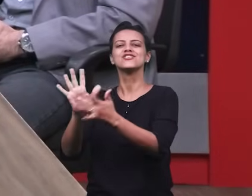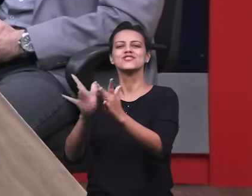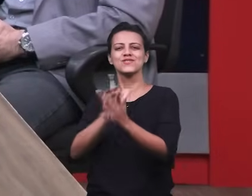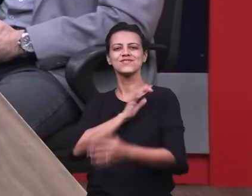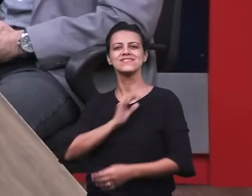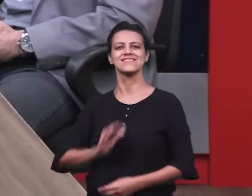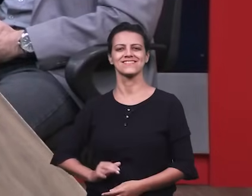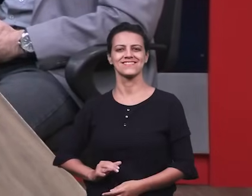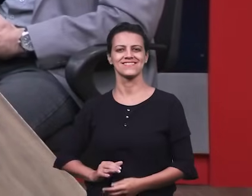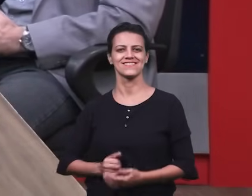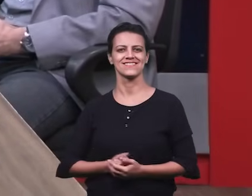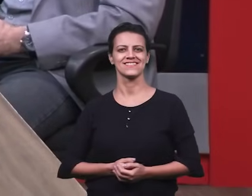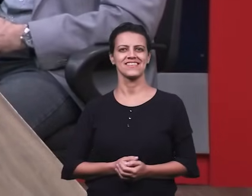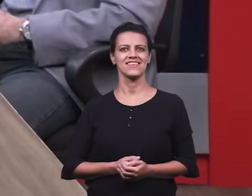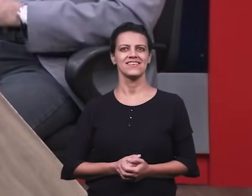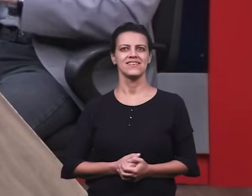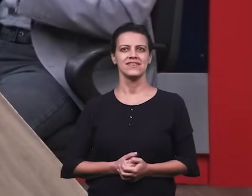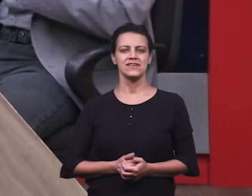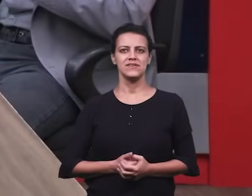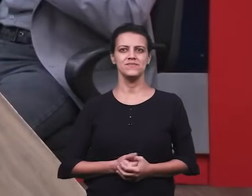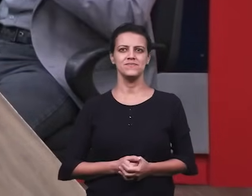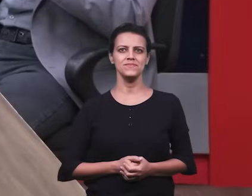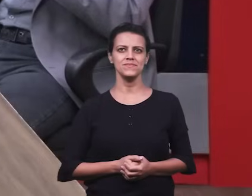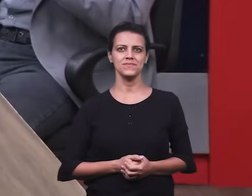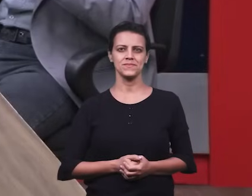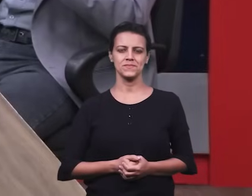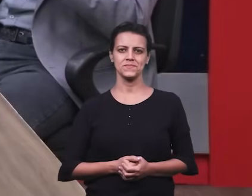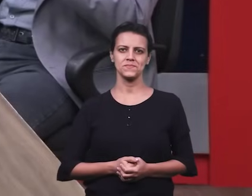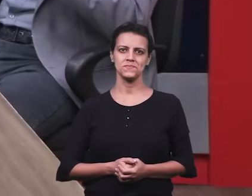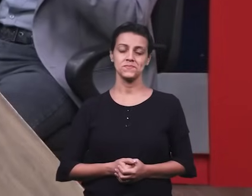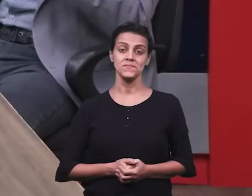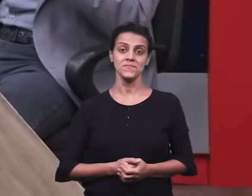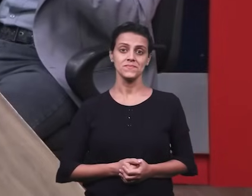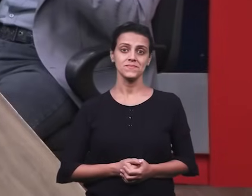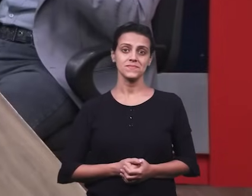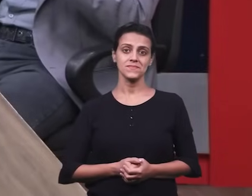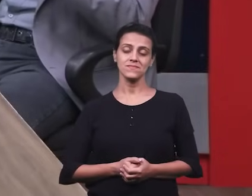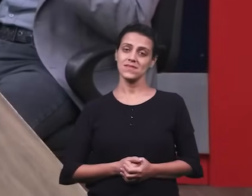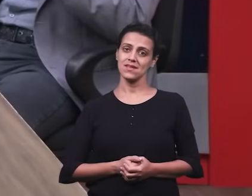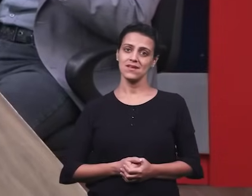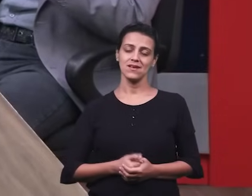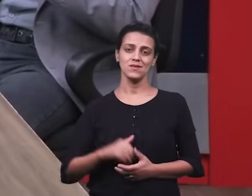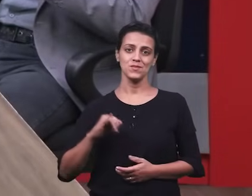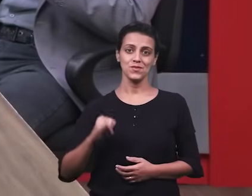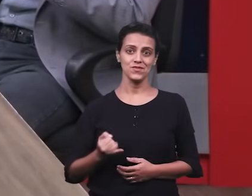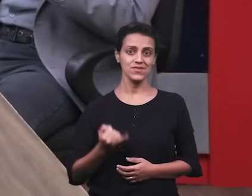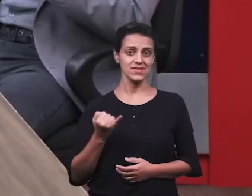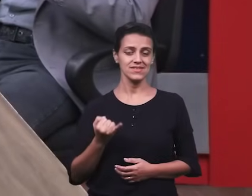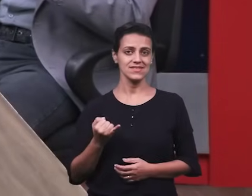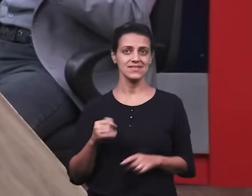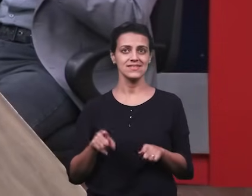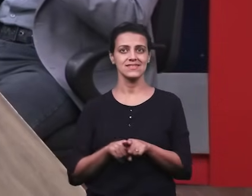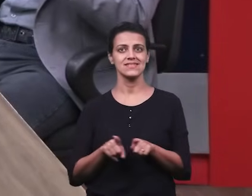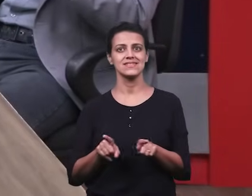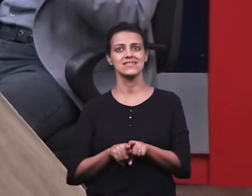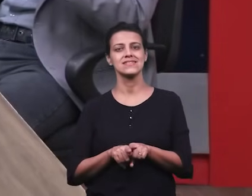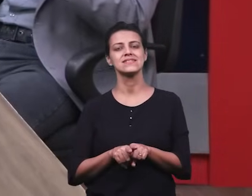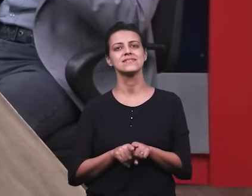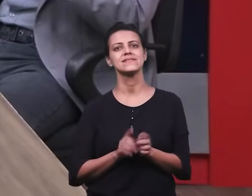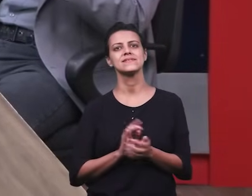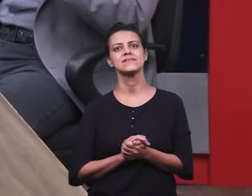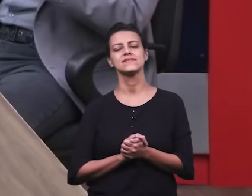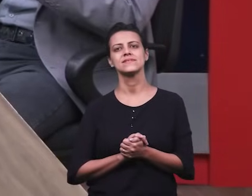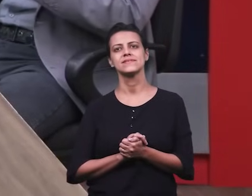Cristo. Muito bem, né? Muito bem. E eu queria aproveitar até para a gente poder emendar aqui em uma outra